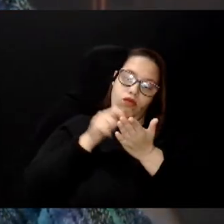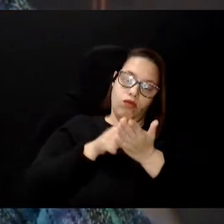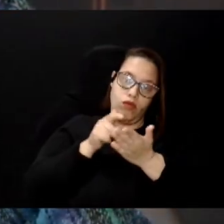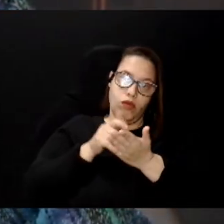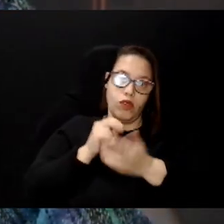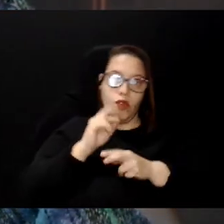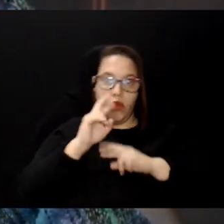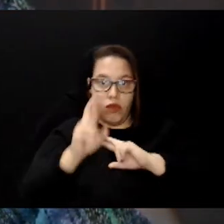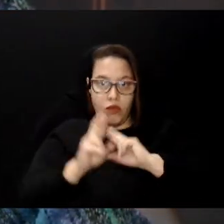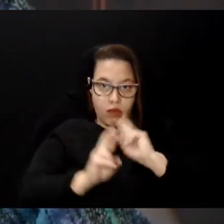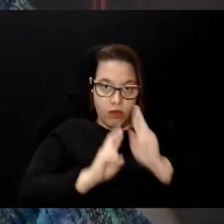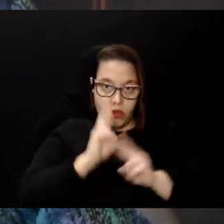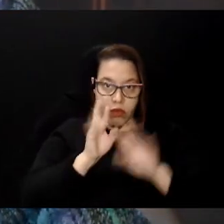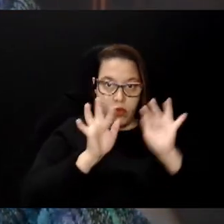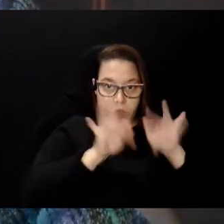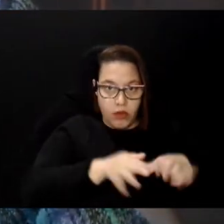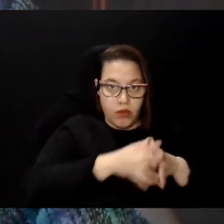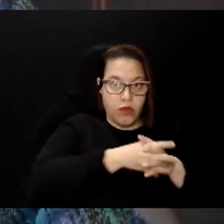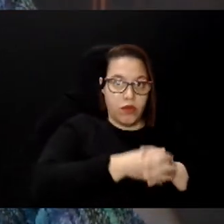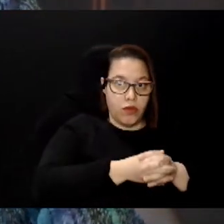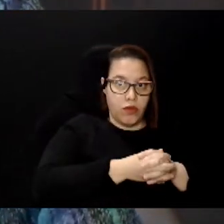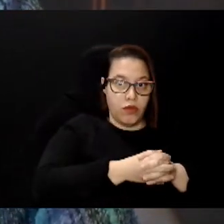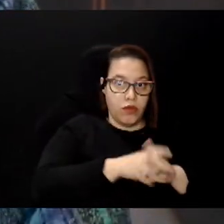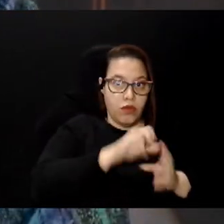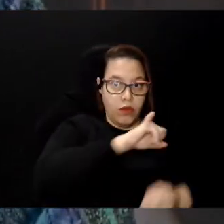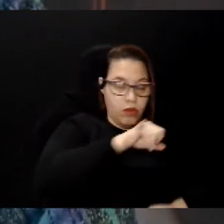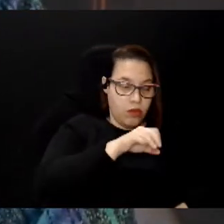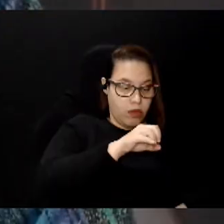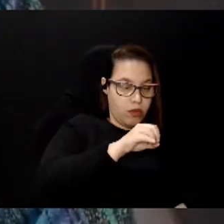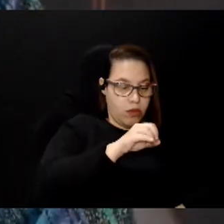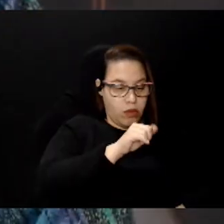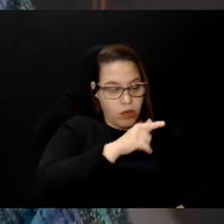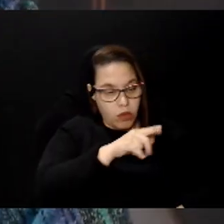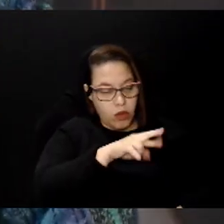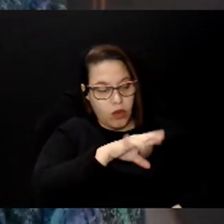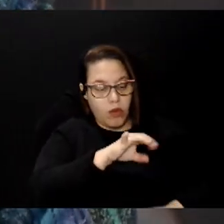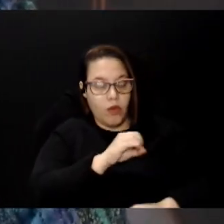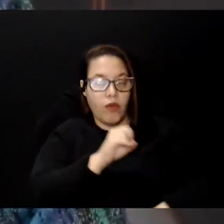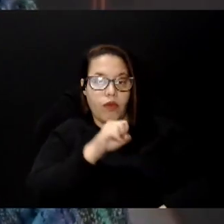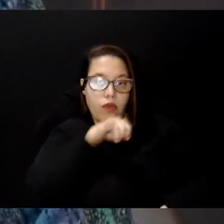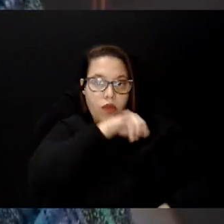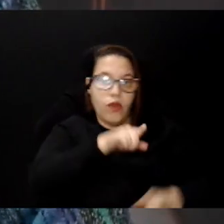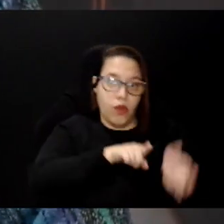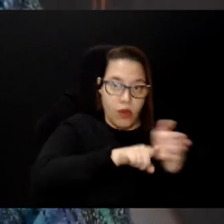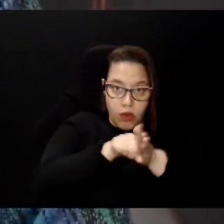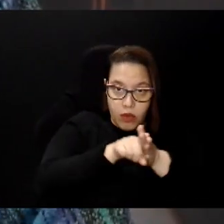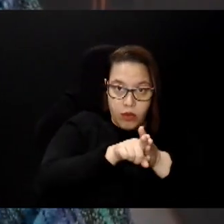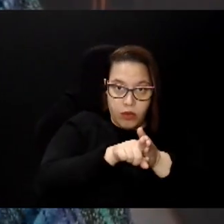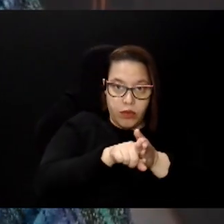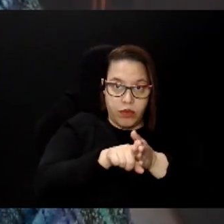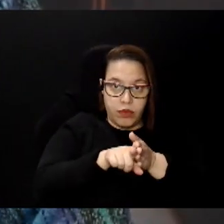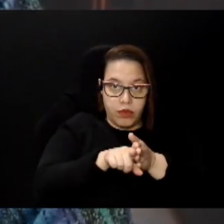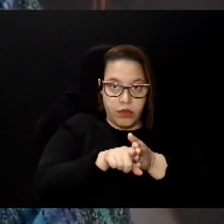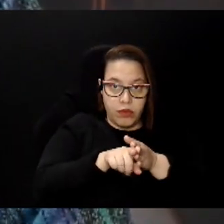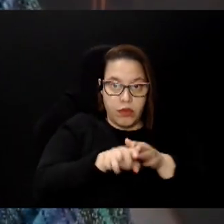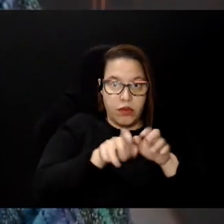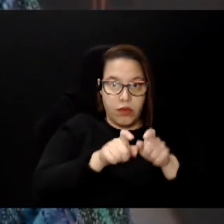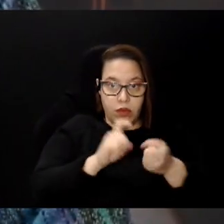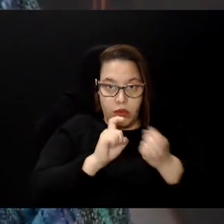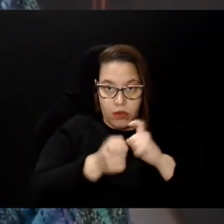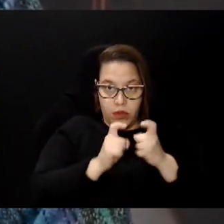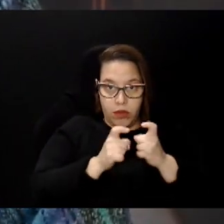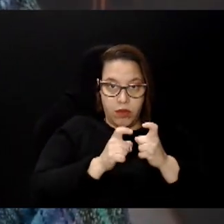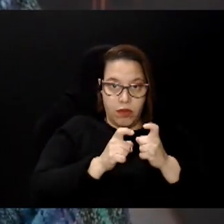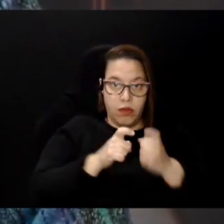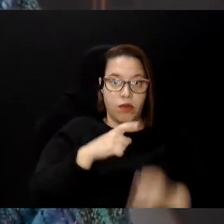de responder o João Pedro, se alguém faz uma pergunta ali naquela mesa de reunião e você tem a